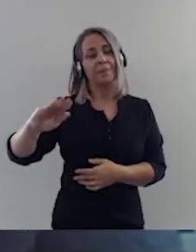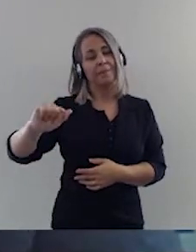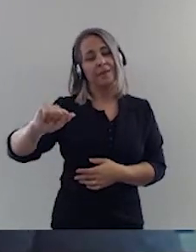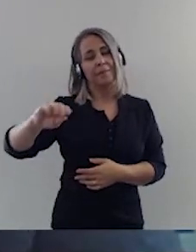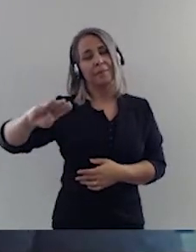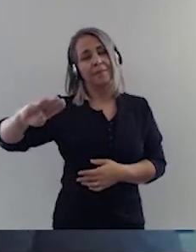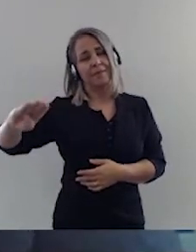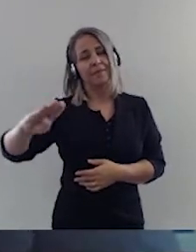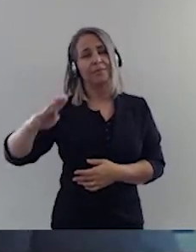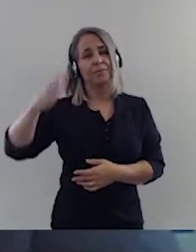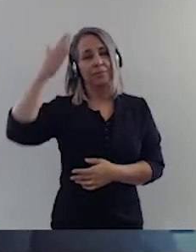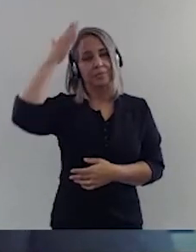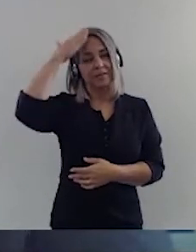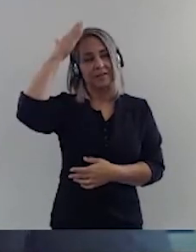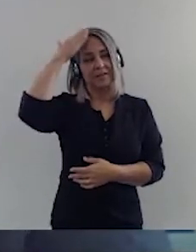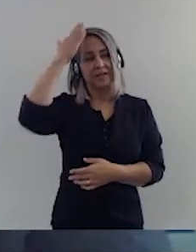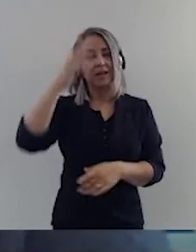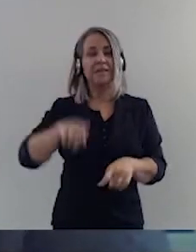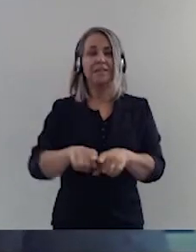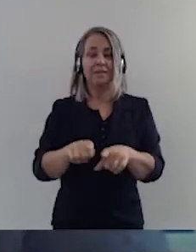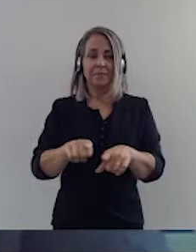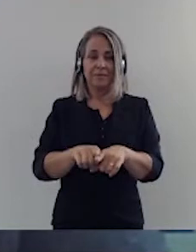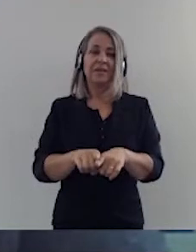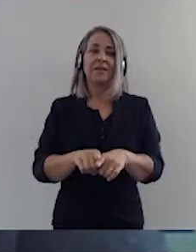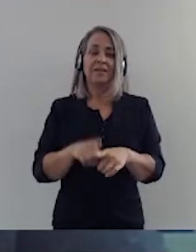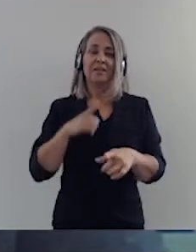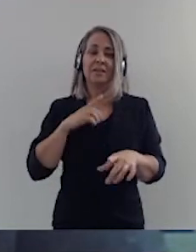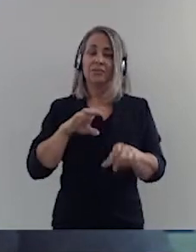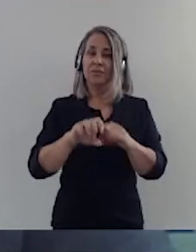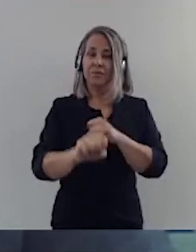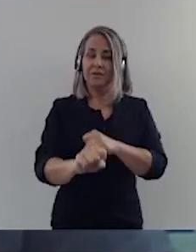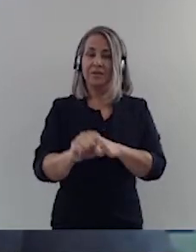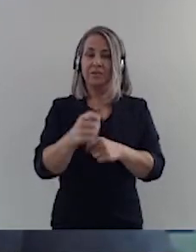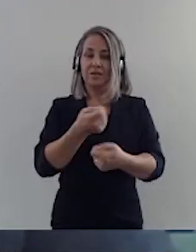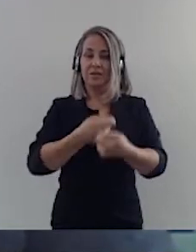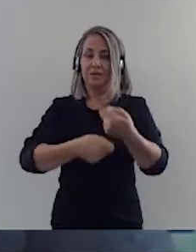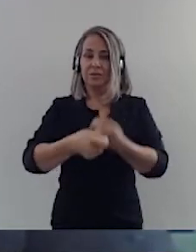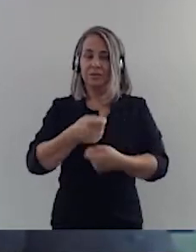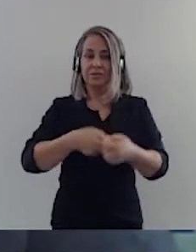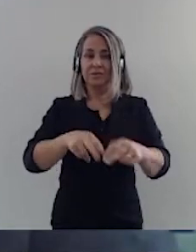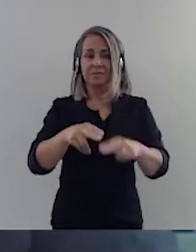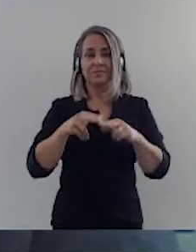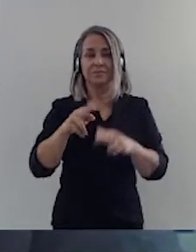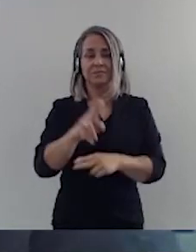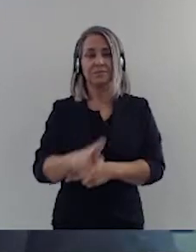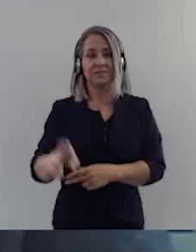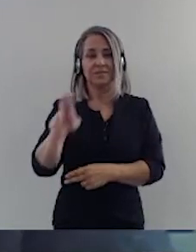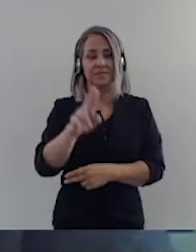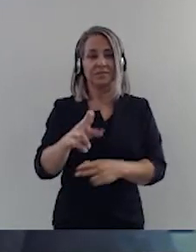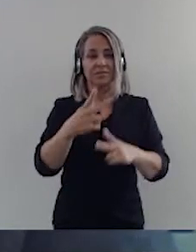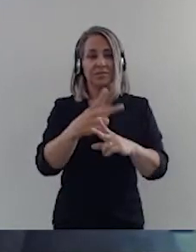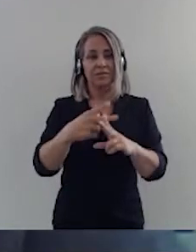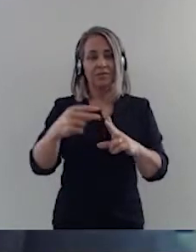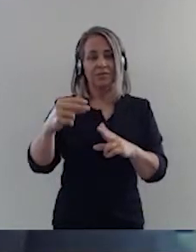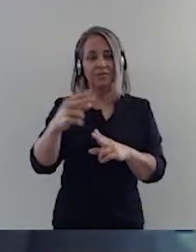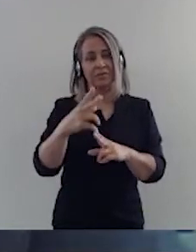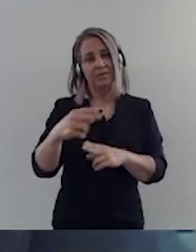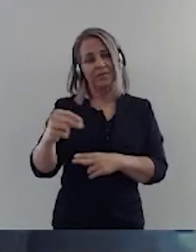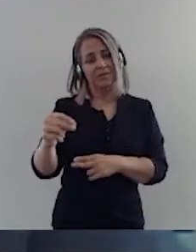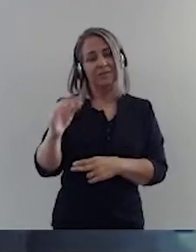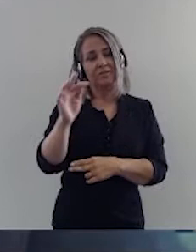Paraná, graduado também em Economia pela Universidade Federal do Paraná,